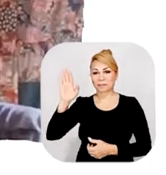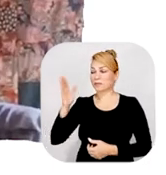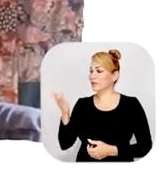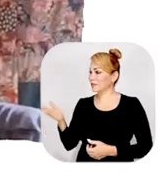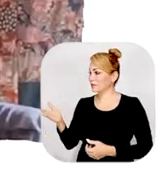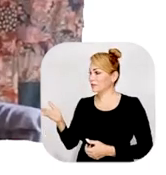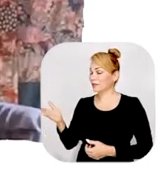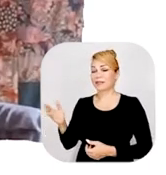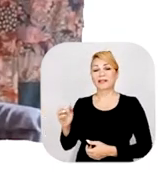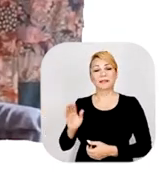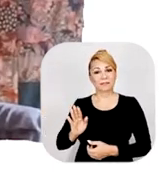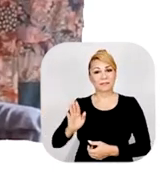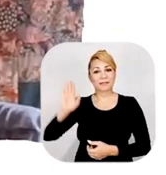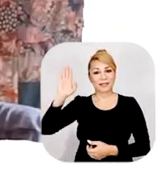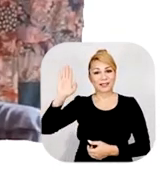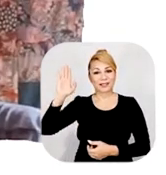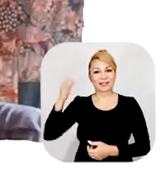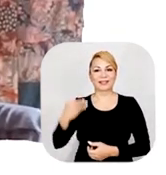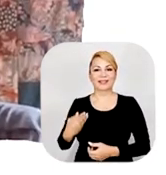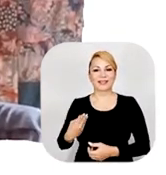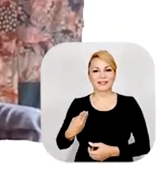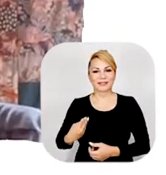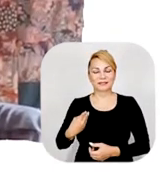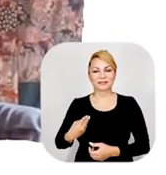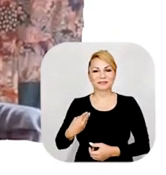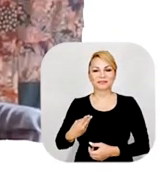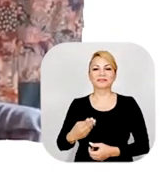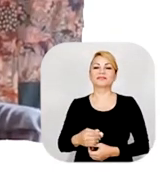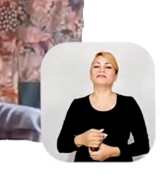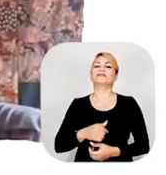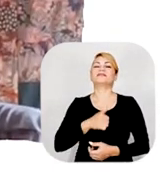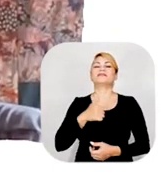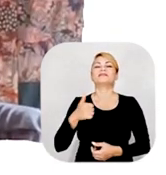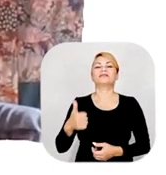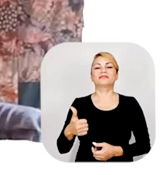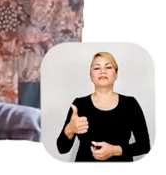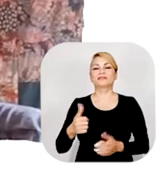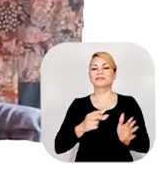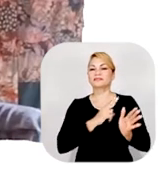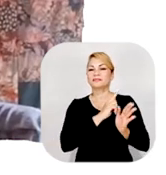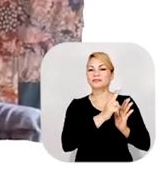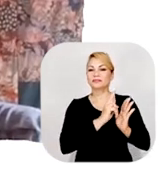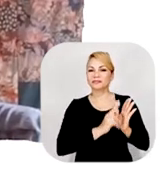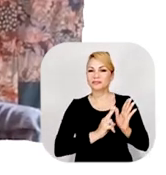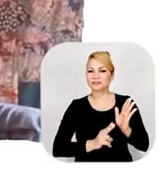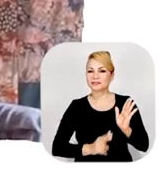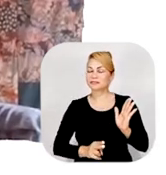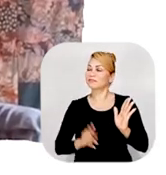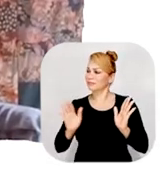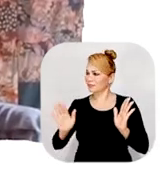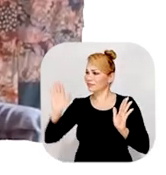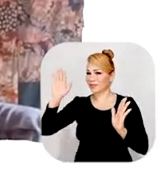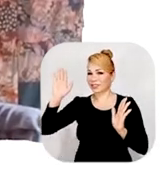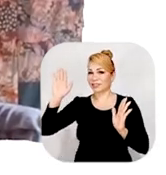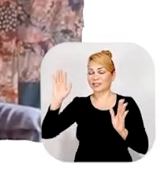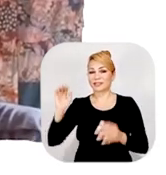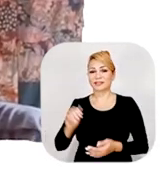Birulicá Aricapu. Presente. Momberdi Aricapu.